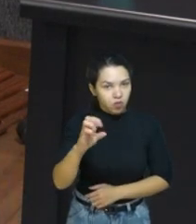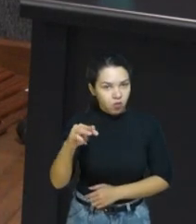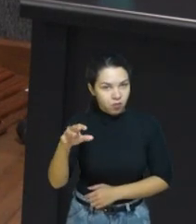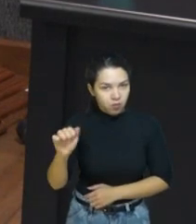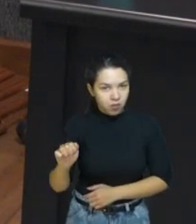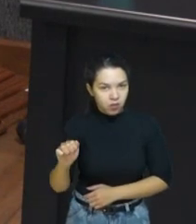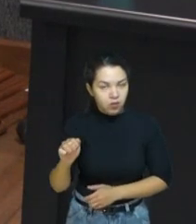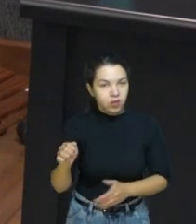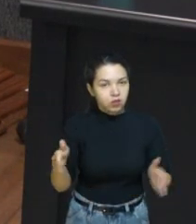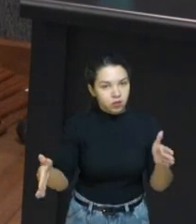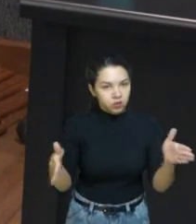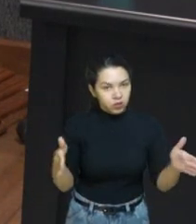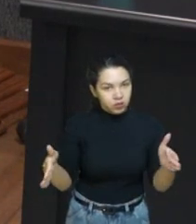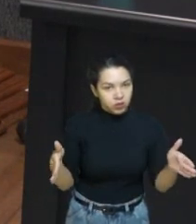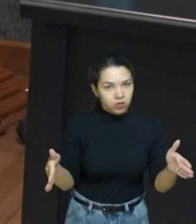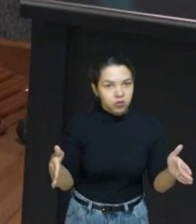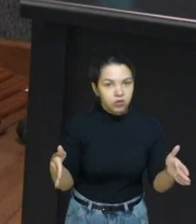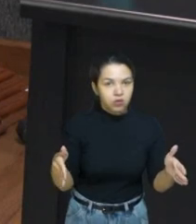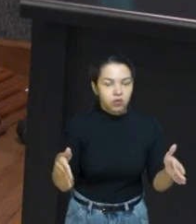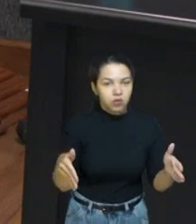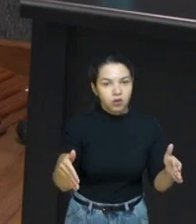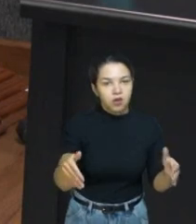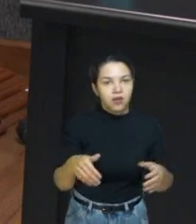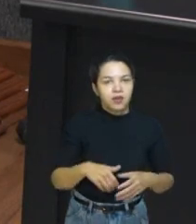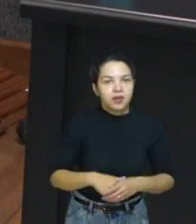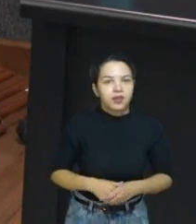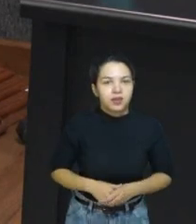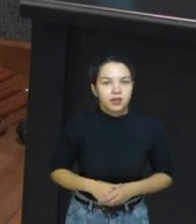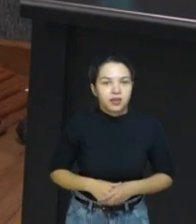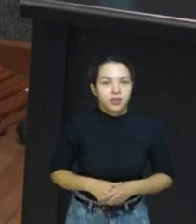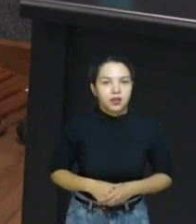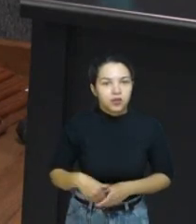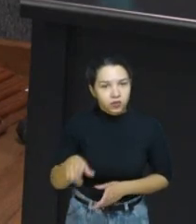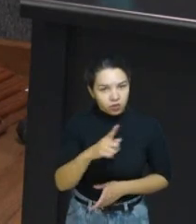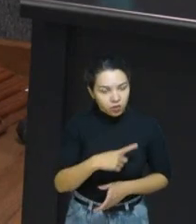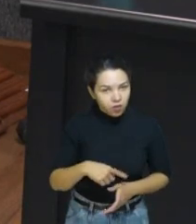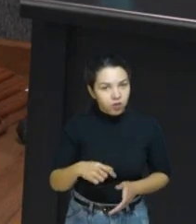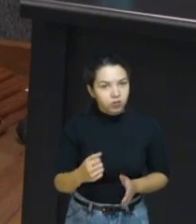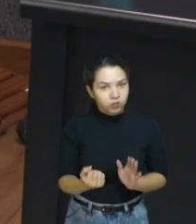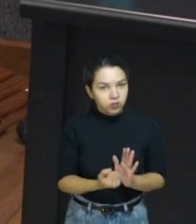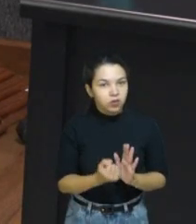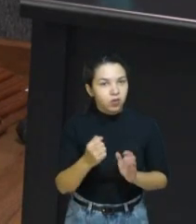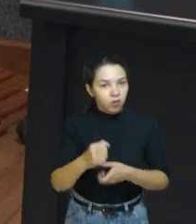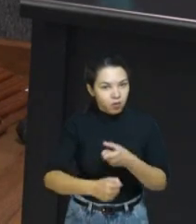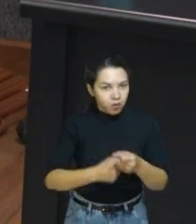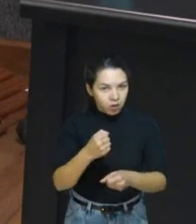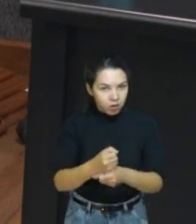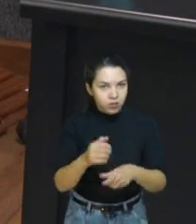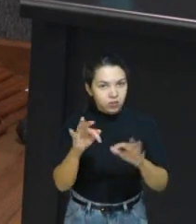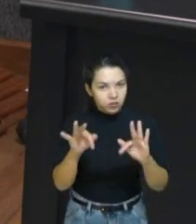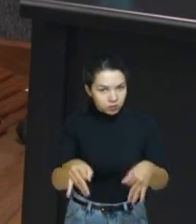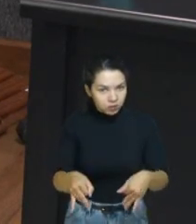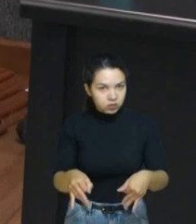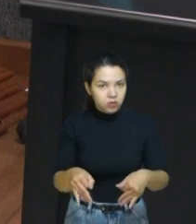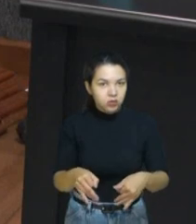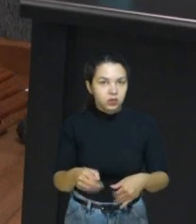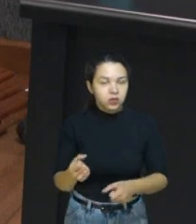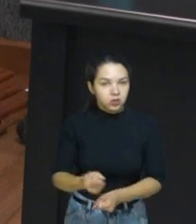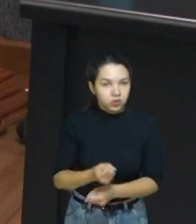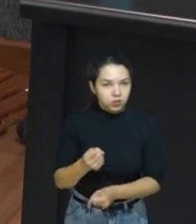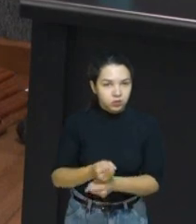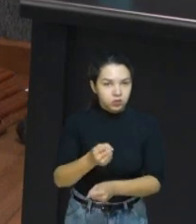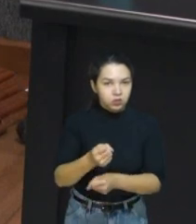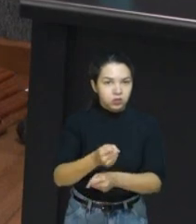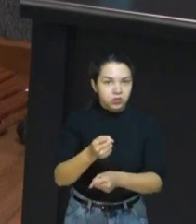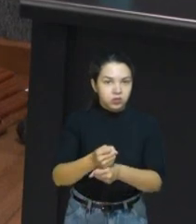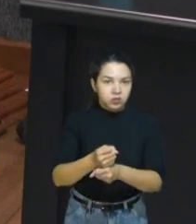durante o Alesse itinerante. A gente vai fazer isso simbolicamente, mas ao final do ano a gente vai construir uma